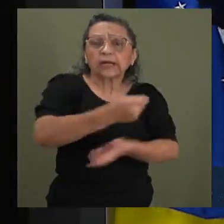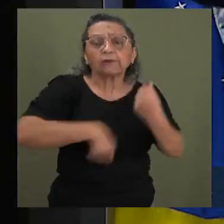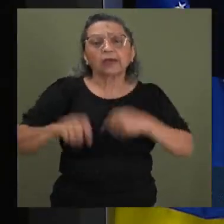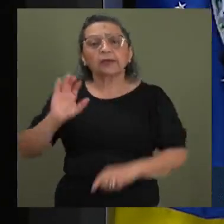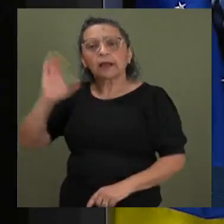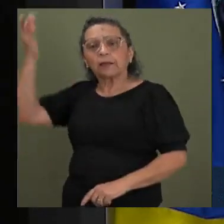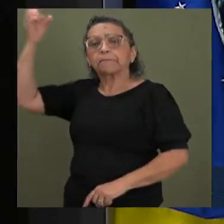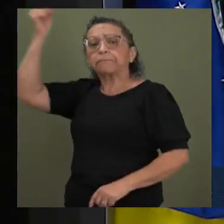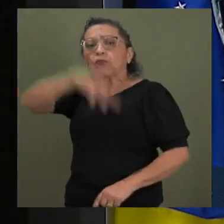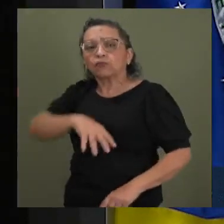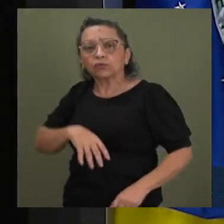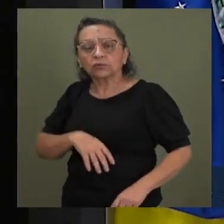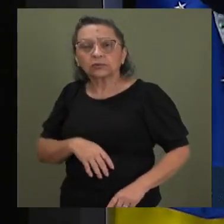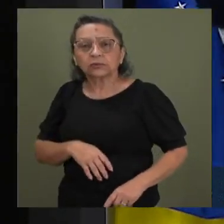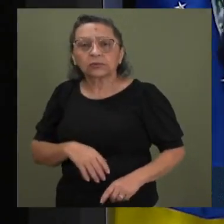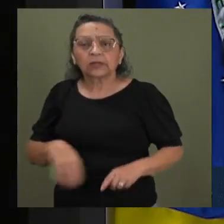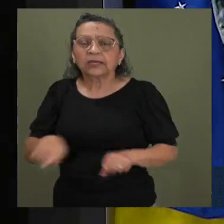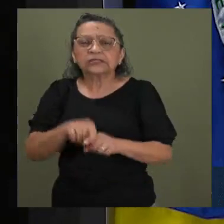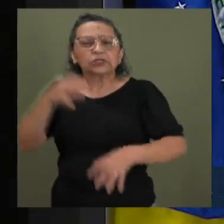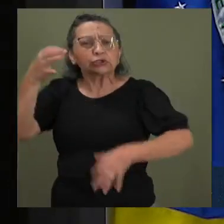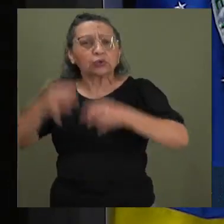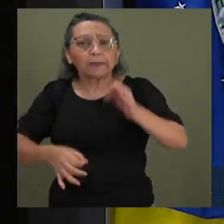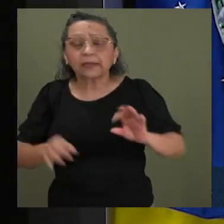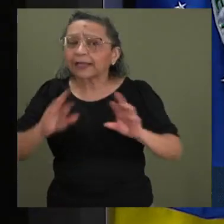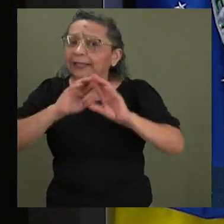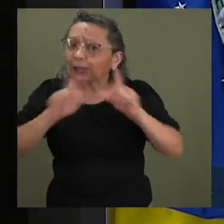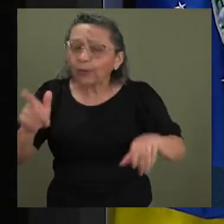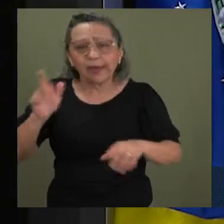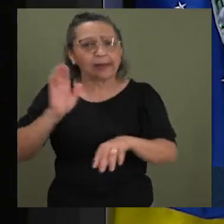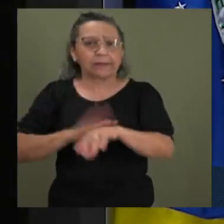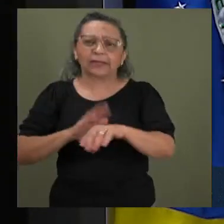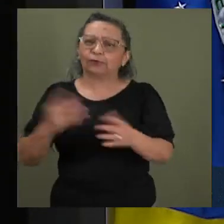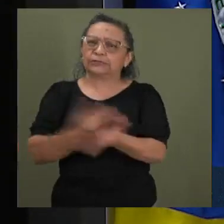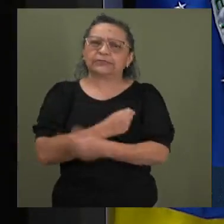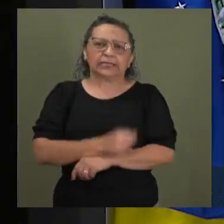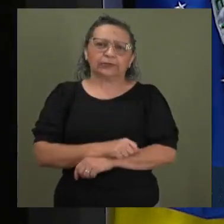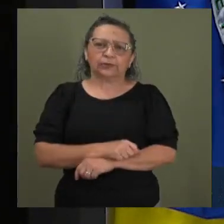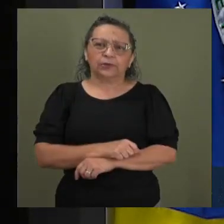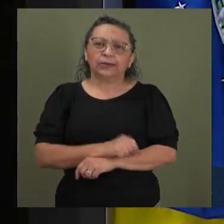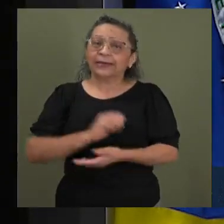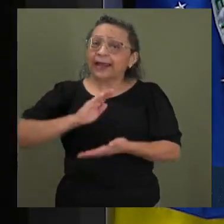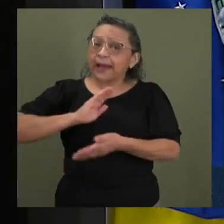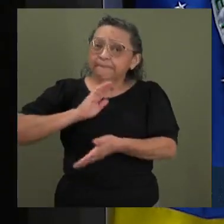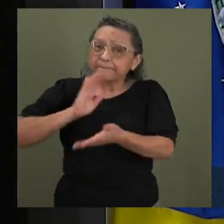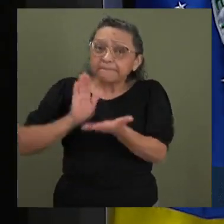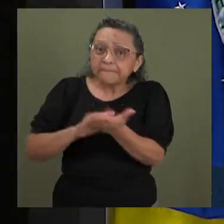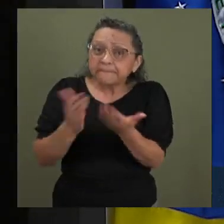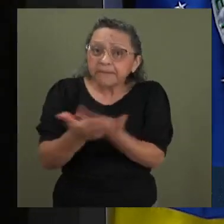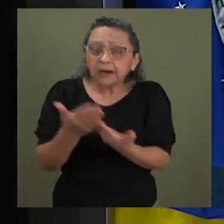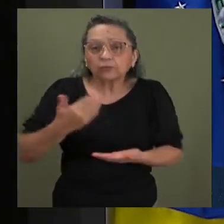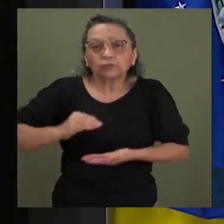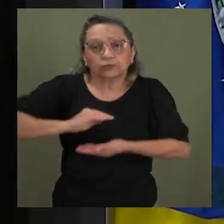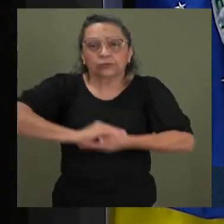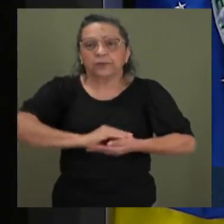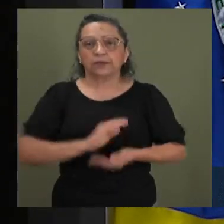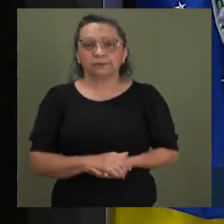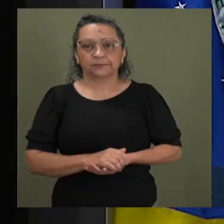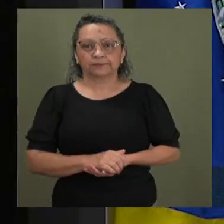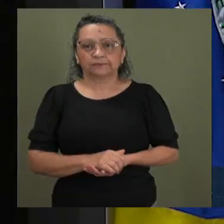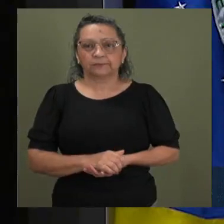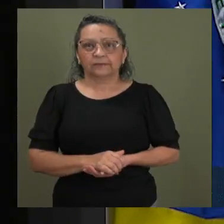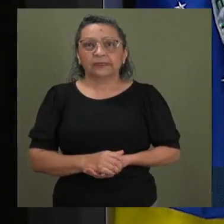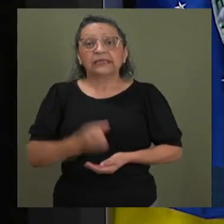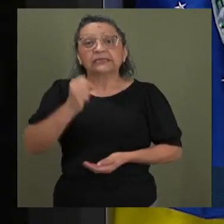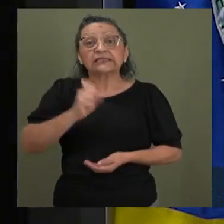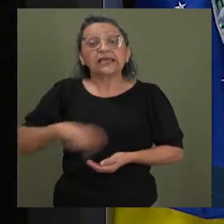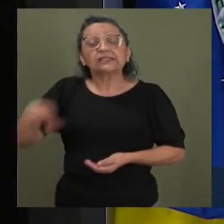absurda, surreal, com esse julgamento que não era para estar acontecendo lá do Supremo Tribunal Federal. Se tivesse o